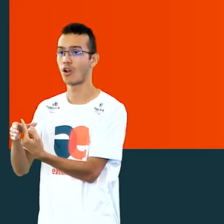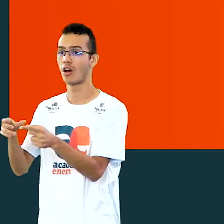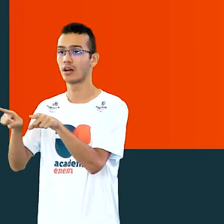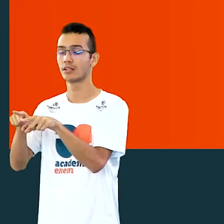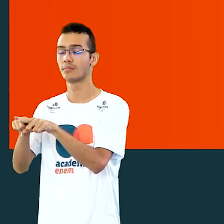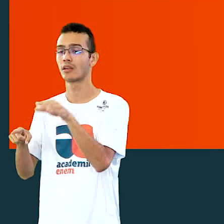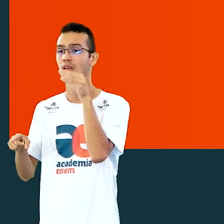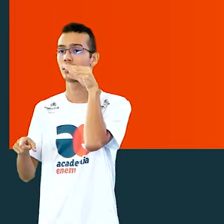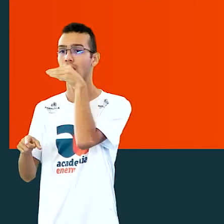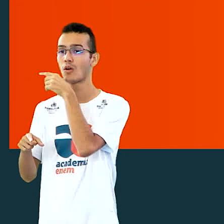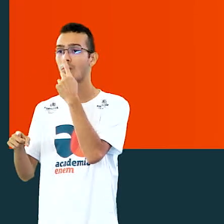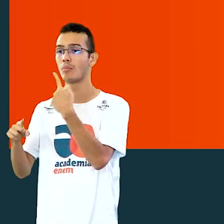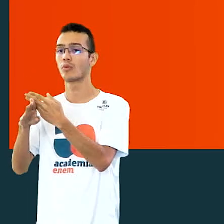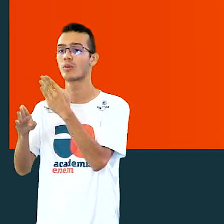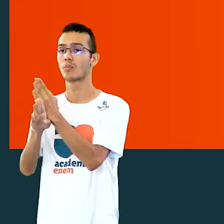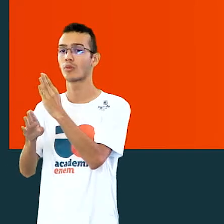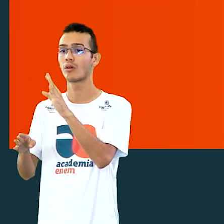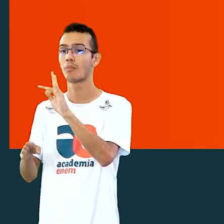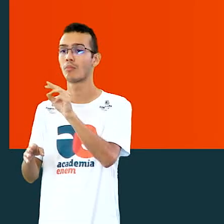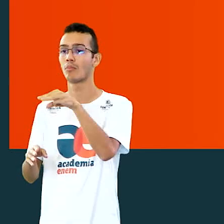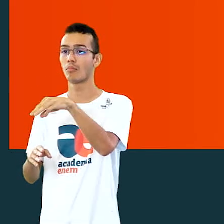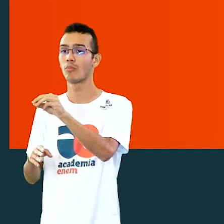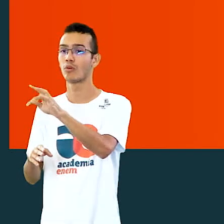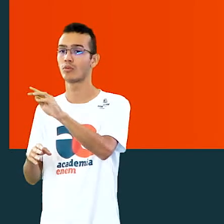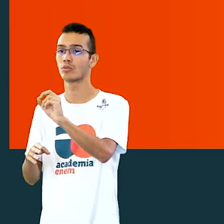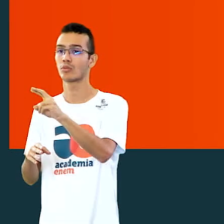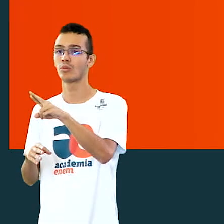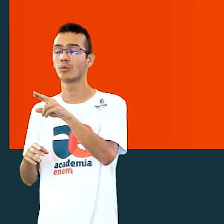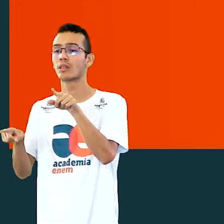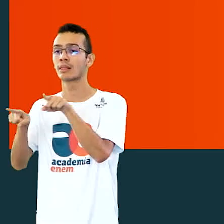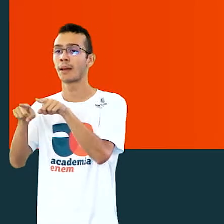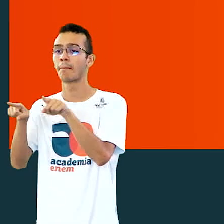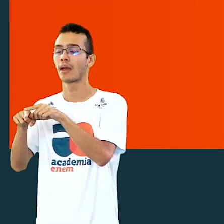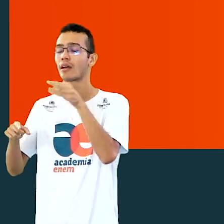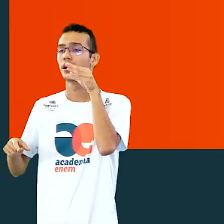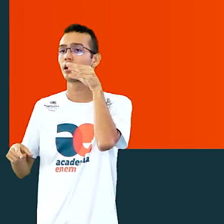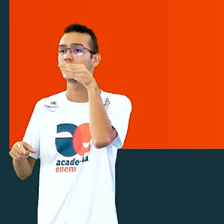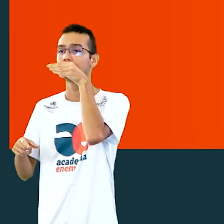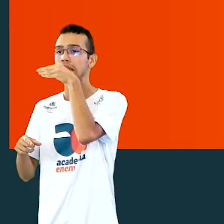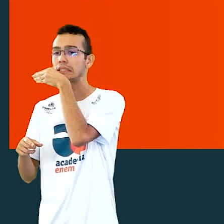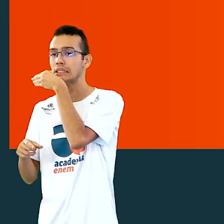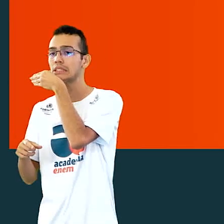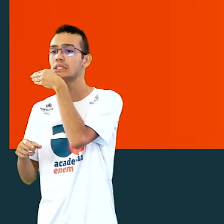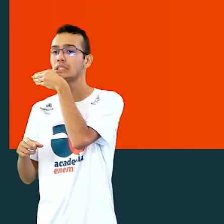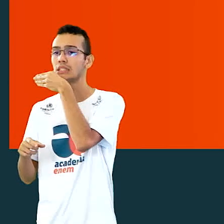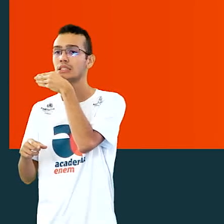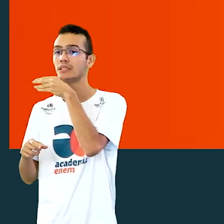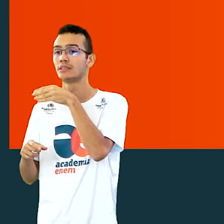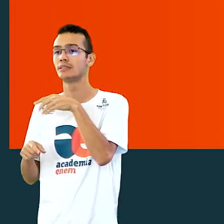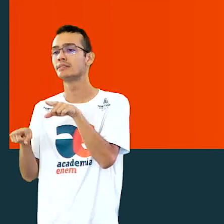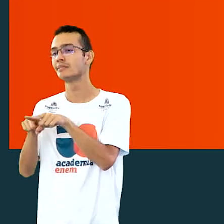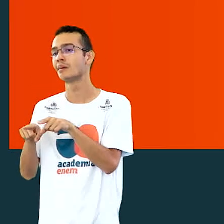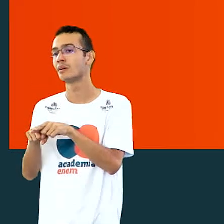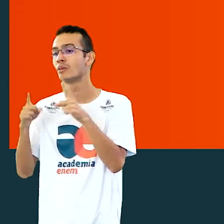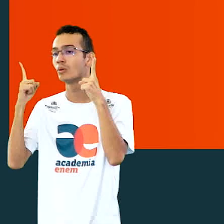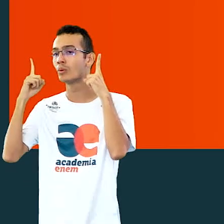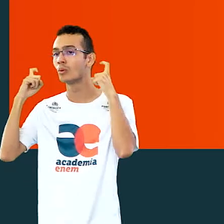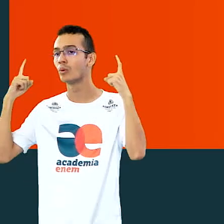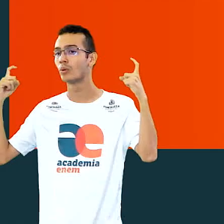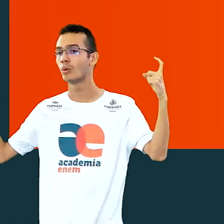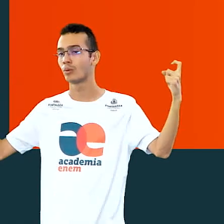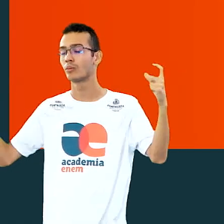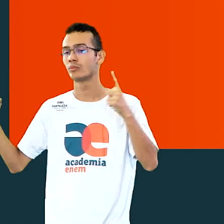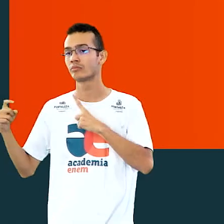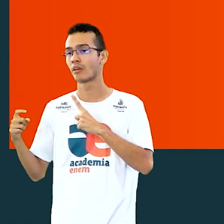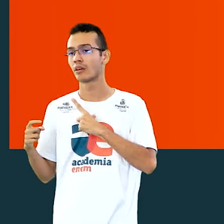Calor, porque o motor que tem dentro também aquece. E sonora, porque ele faz barulho ou não faz?